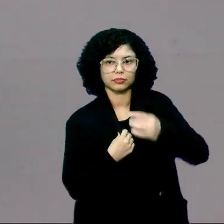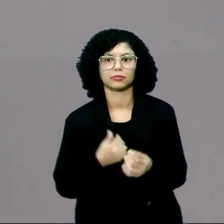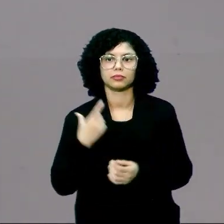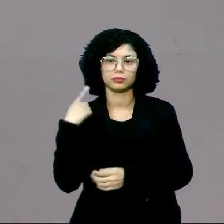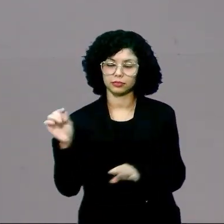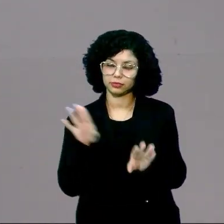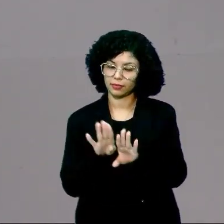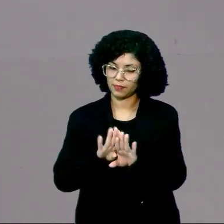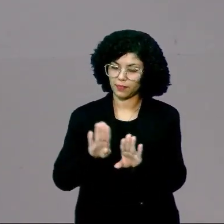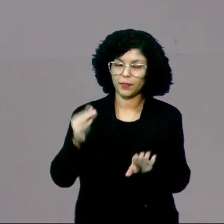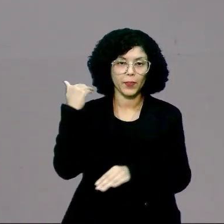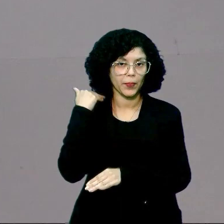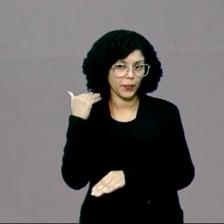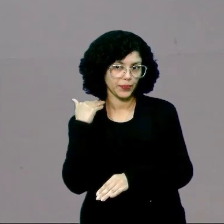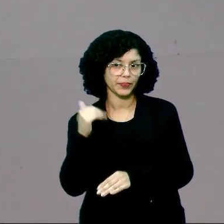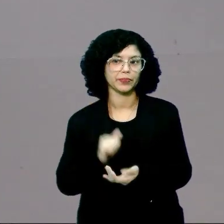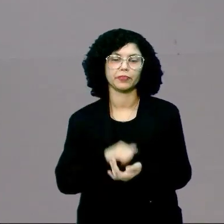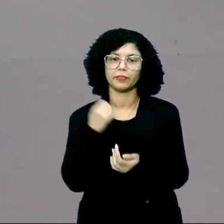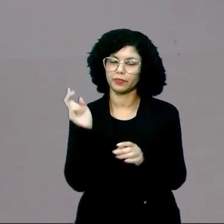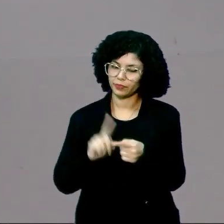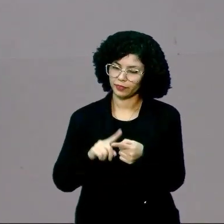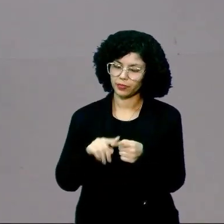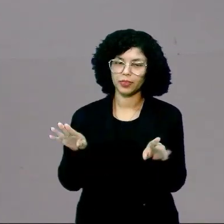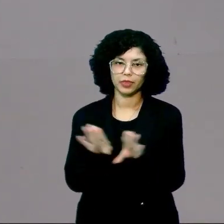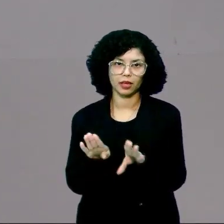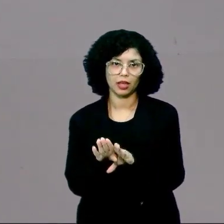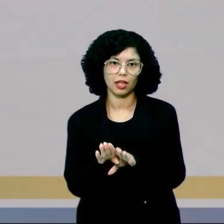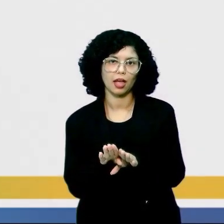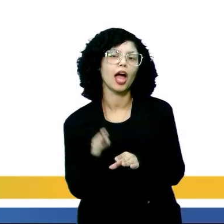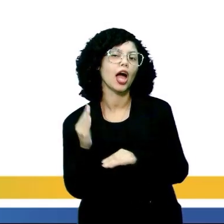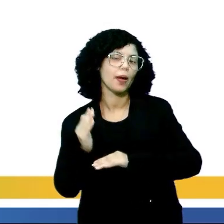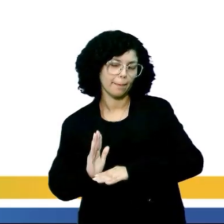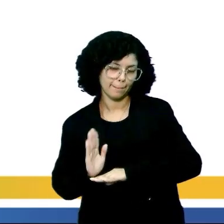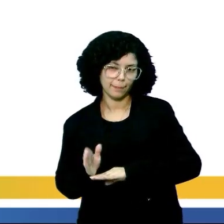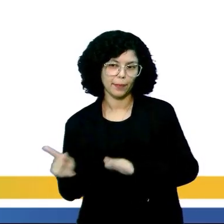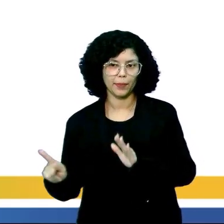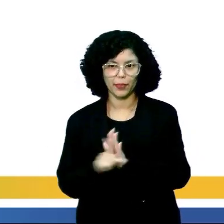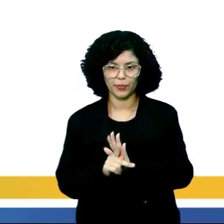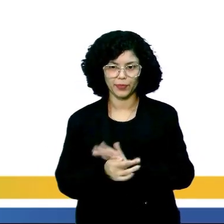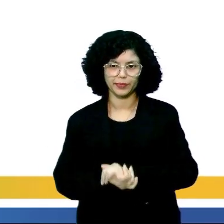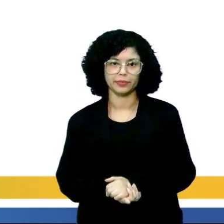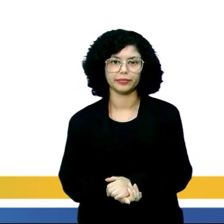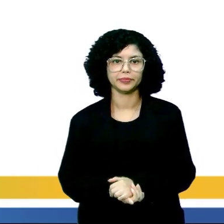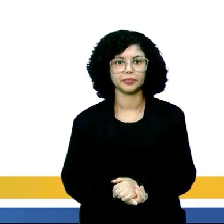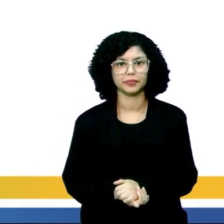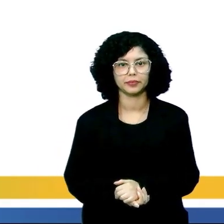também do banco pagar a conta. Mas que também, né, é uma modernidade.